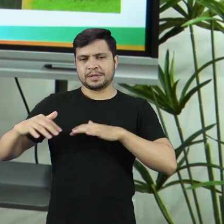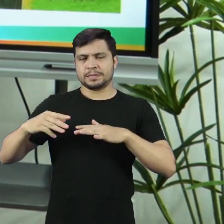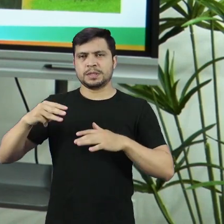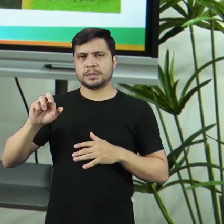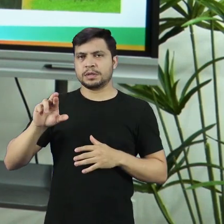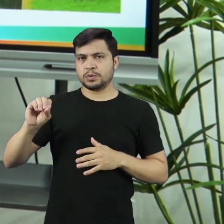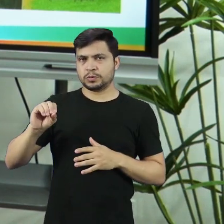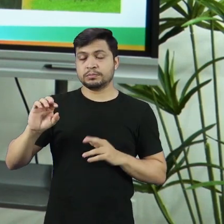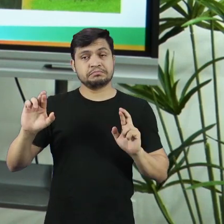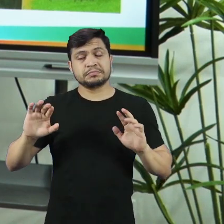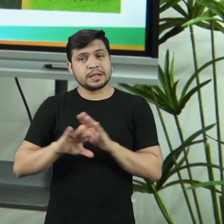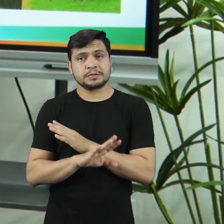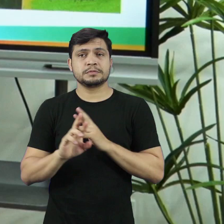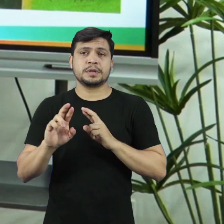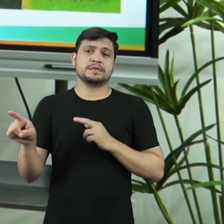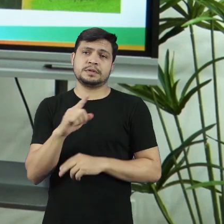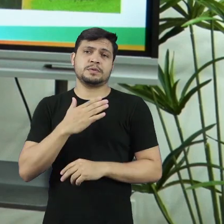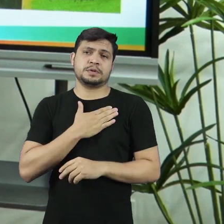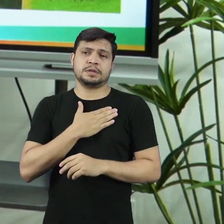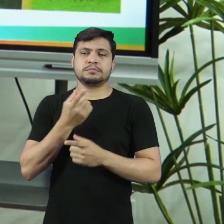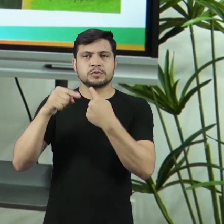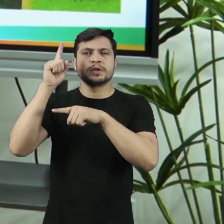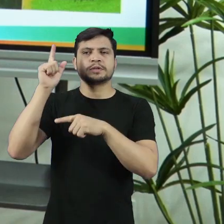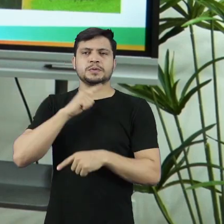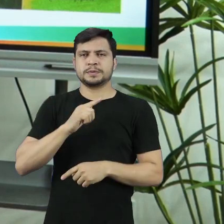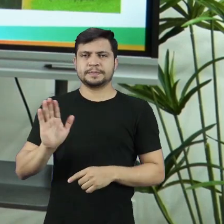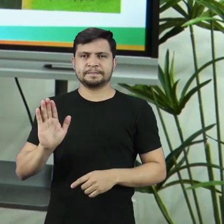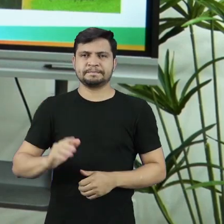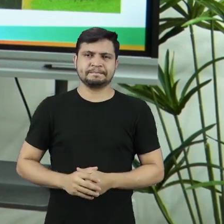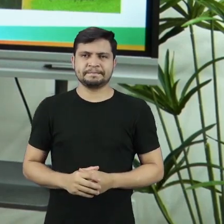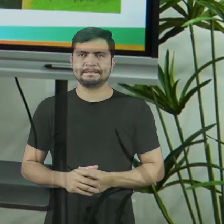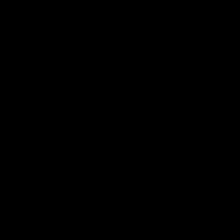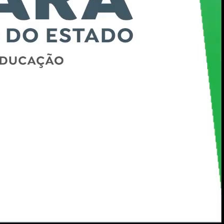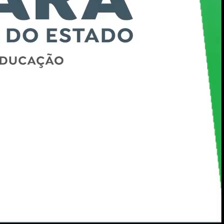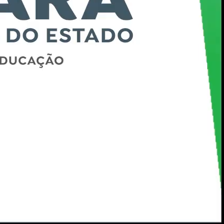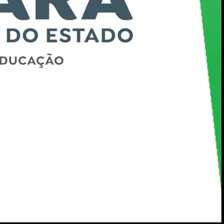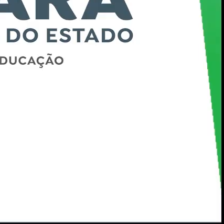É isso, pessoal. Espero que vocês tenham gostado. Espero que vocês estudem e tenham muito sucesso no Enem. Valeu, um abraço.